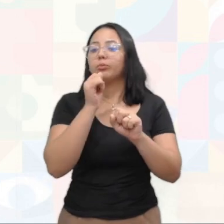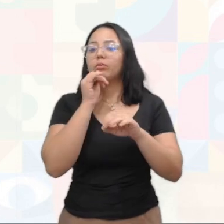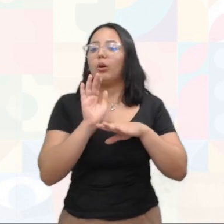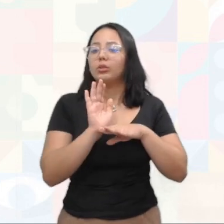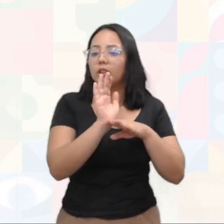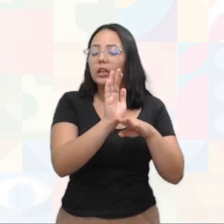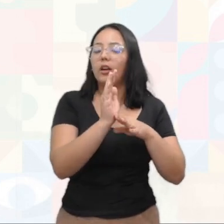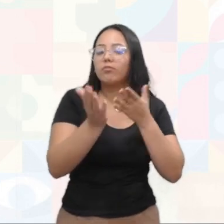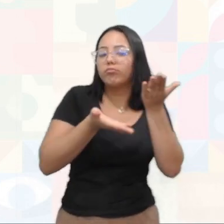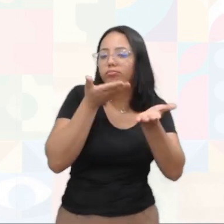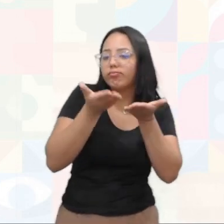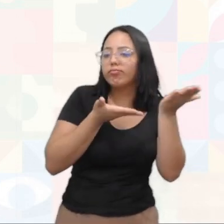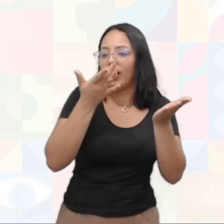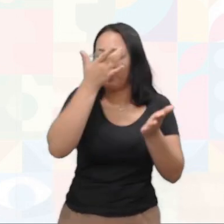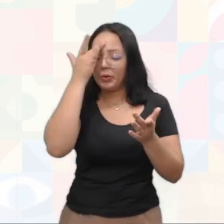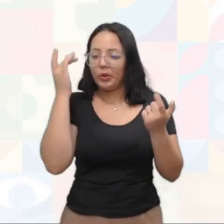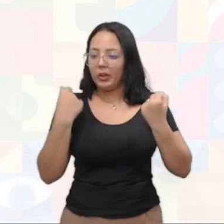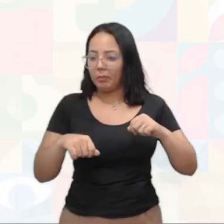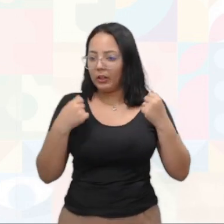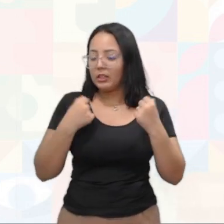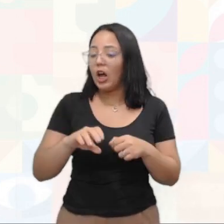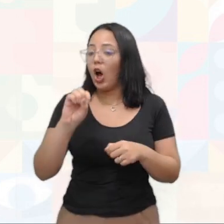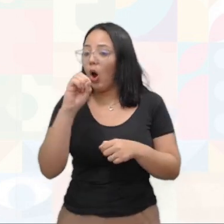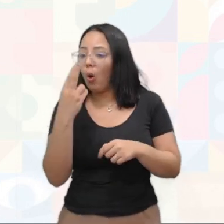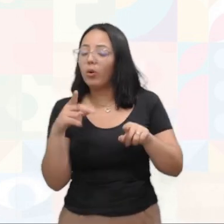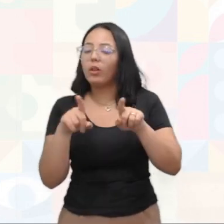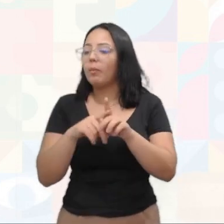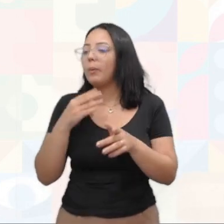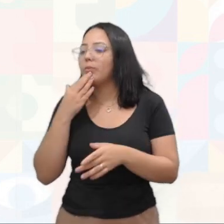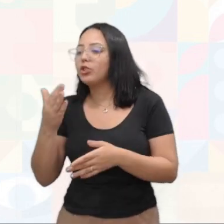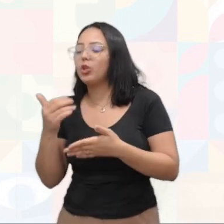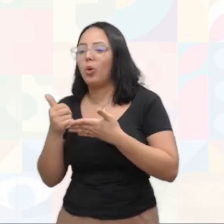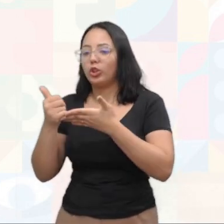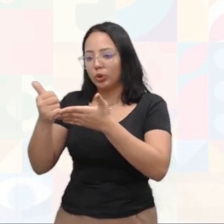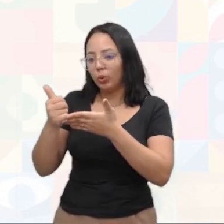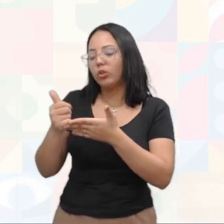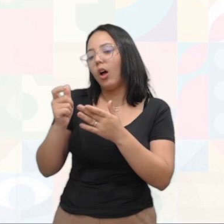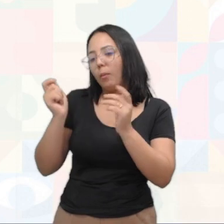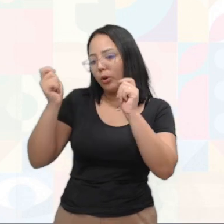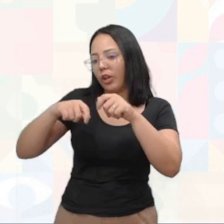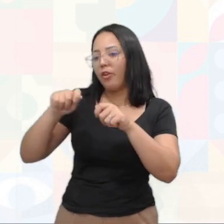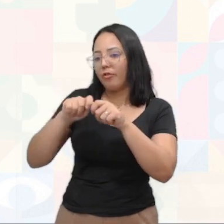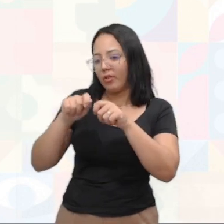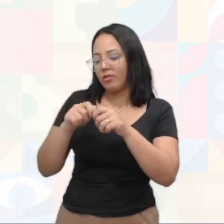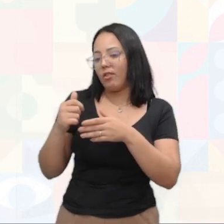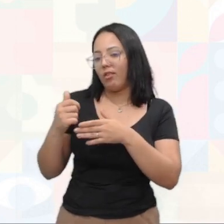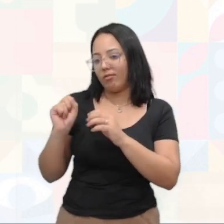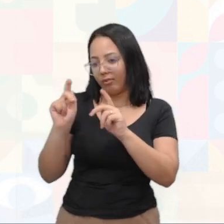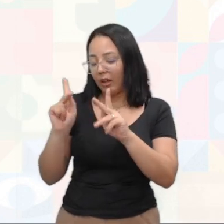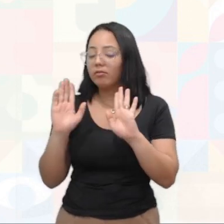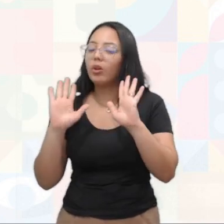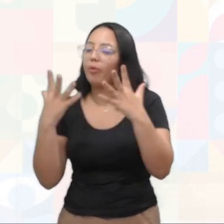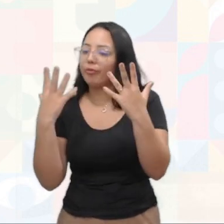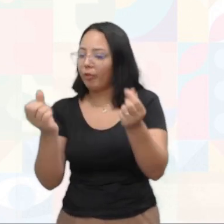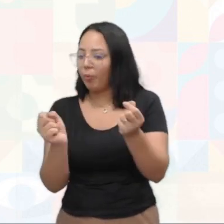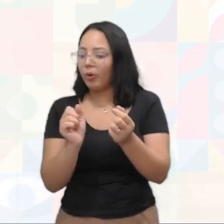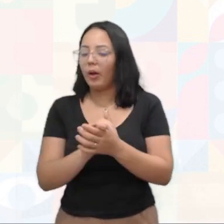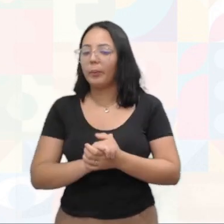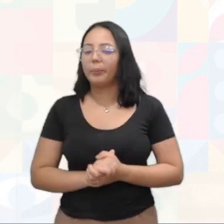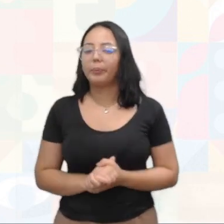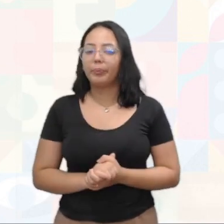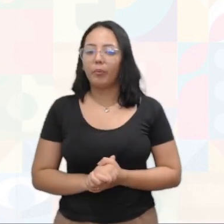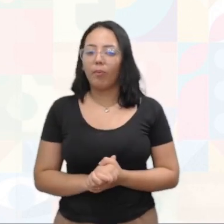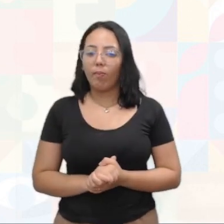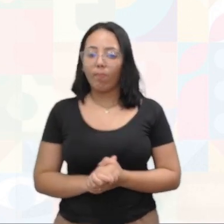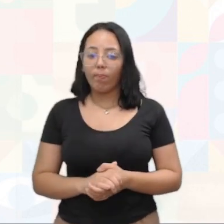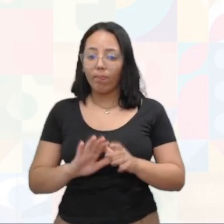a quem estiver fazendo socorro ou solicitando ajuda para a realização do socorro. Então, vamos lá.